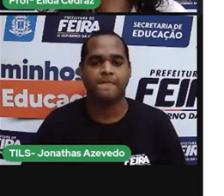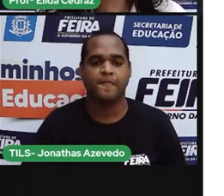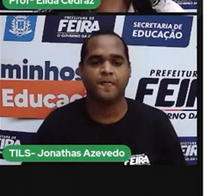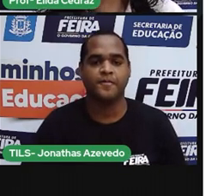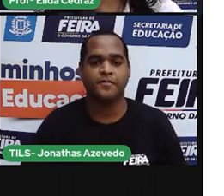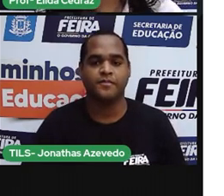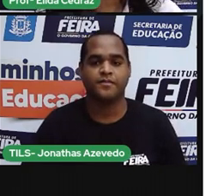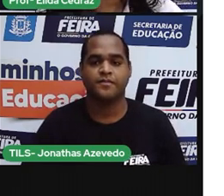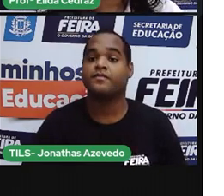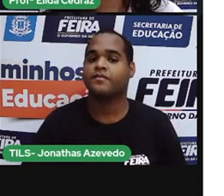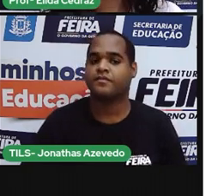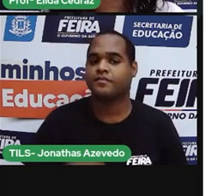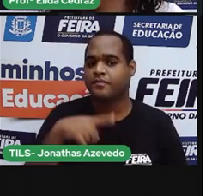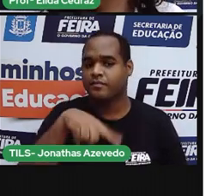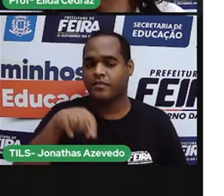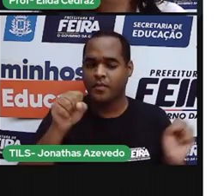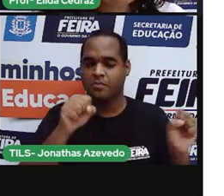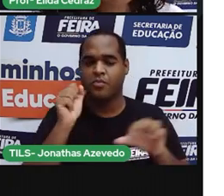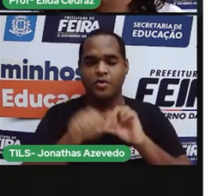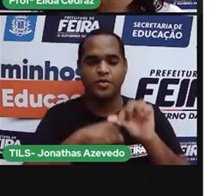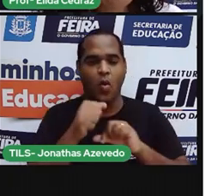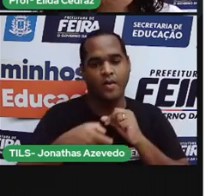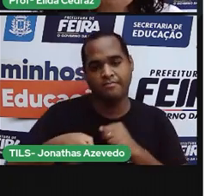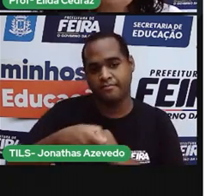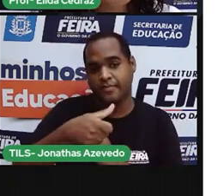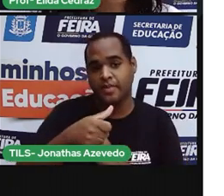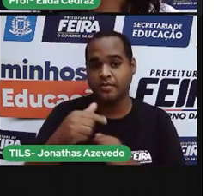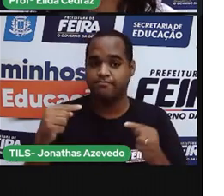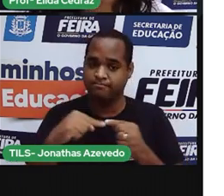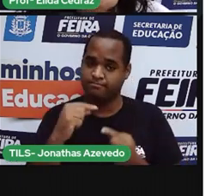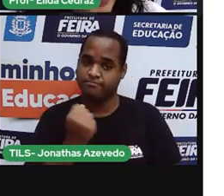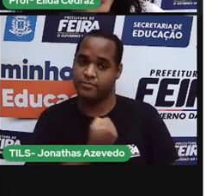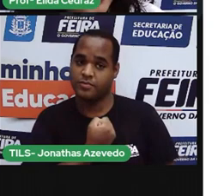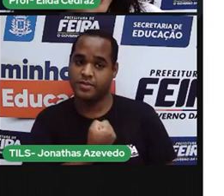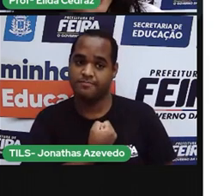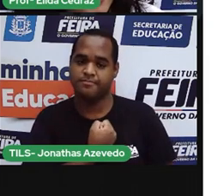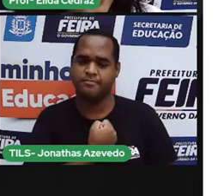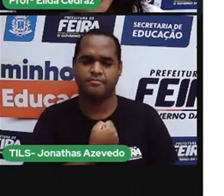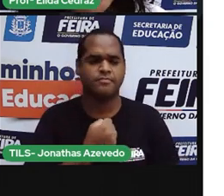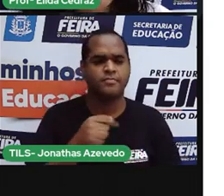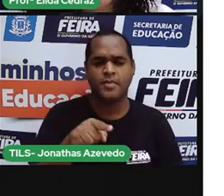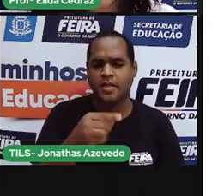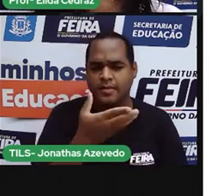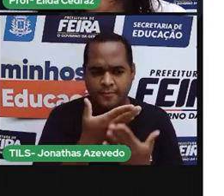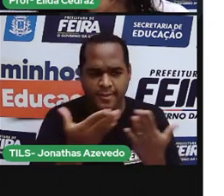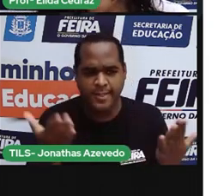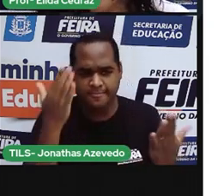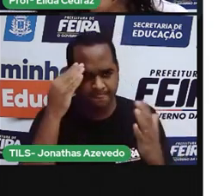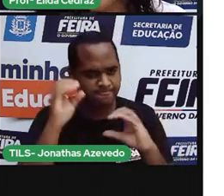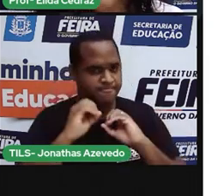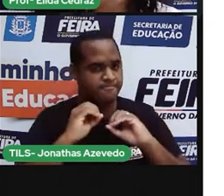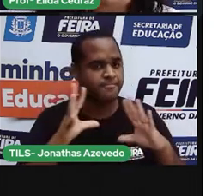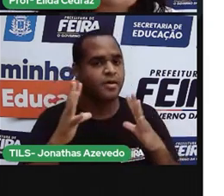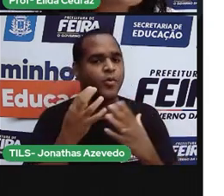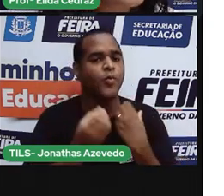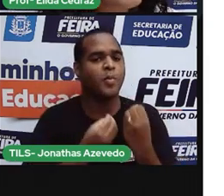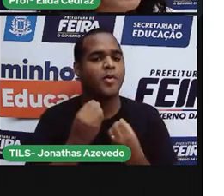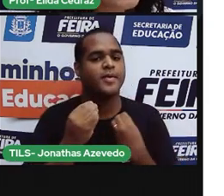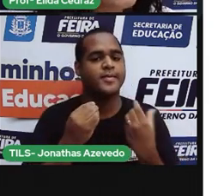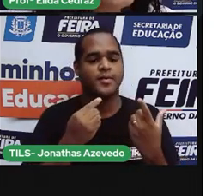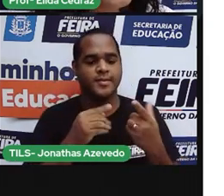Nós podemos trocar as bolinhas de gude por números. Vocês entenderam que quando nós vamos